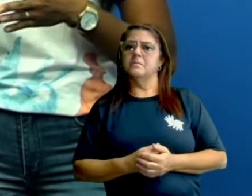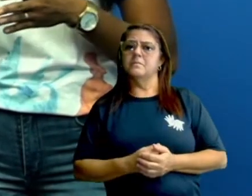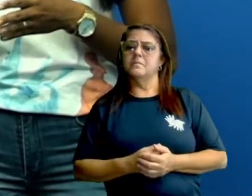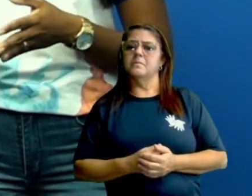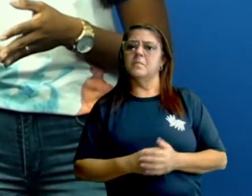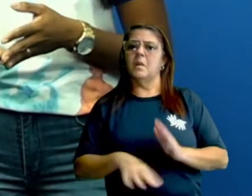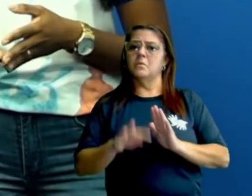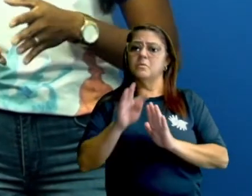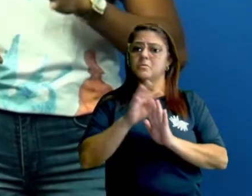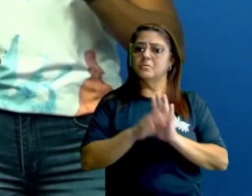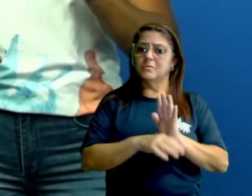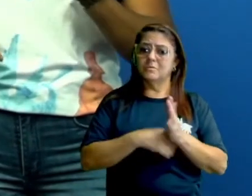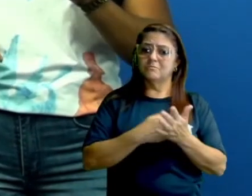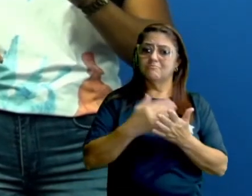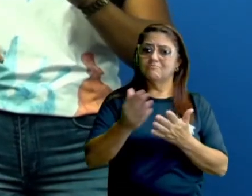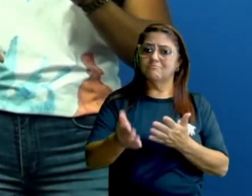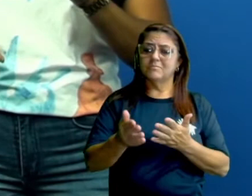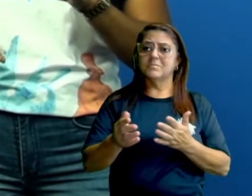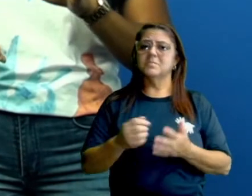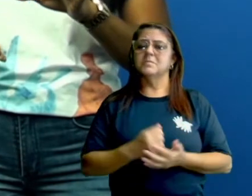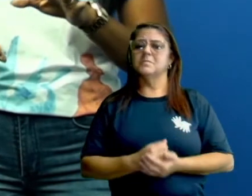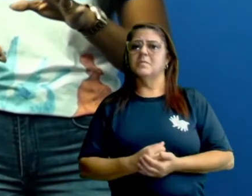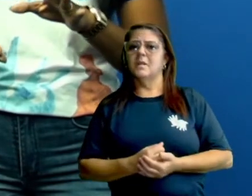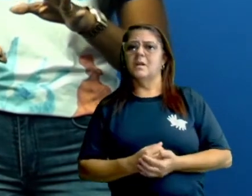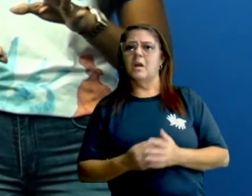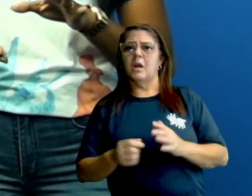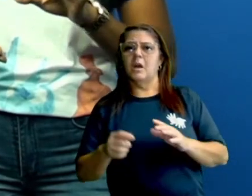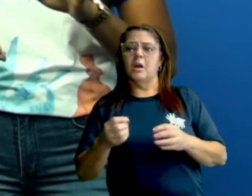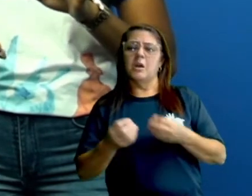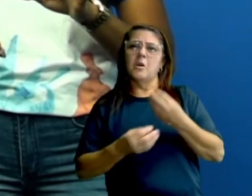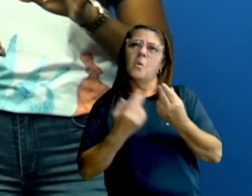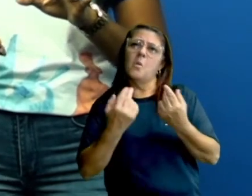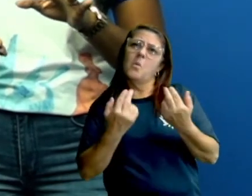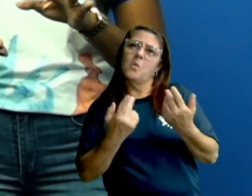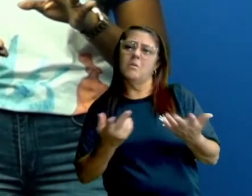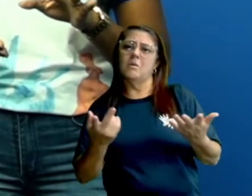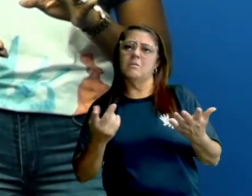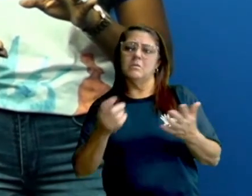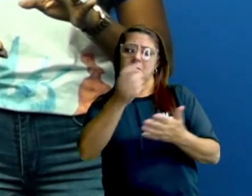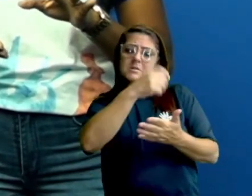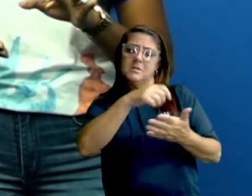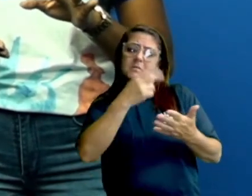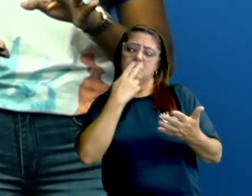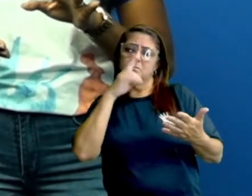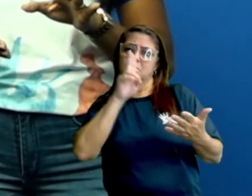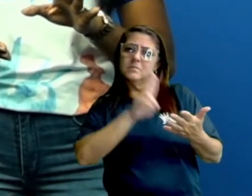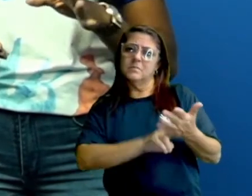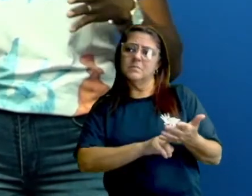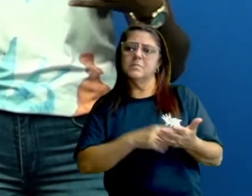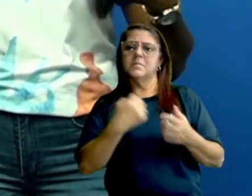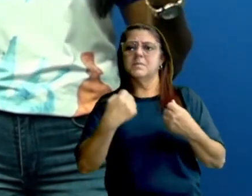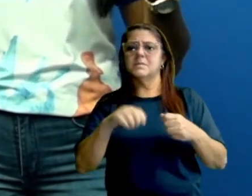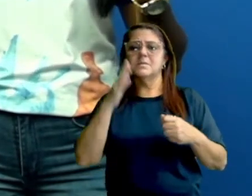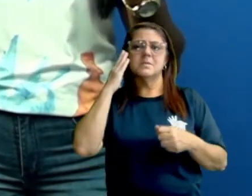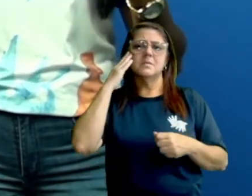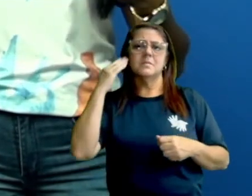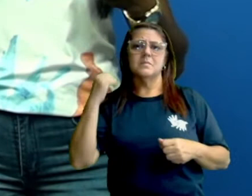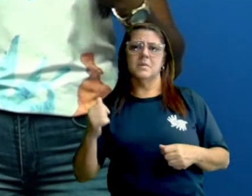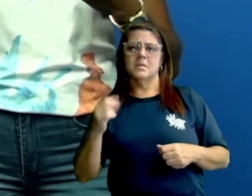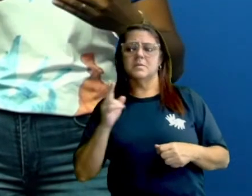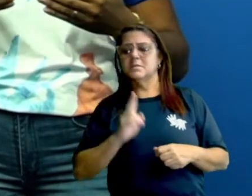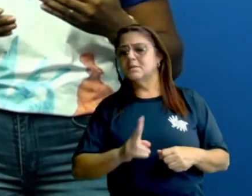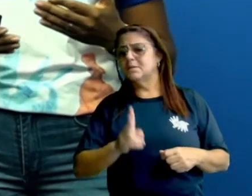ligadinho nesses pontos. É como a gente escrever uma carta. Então, para escrever uma carta, a gente precisa saber o quê?